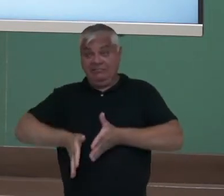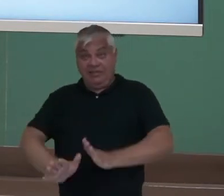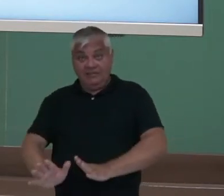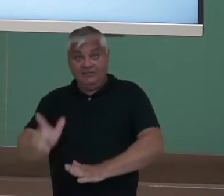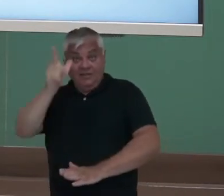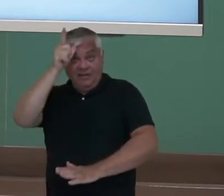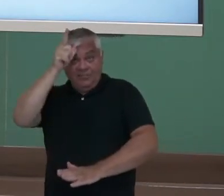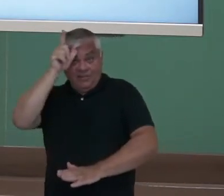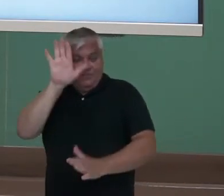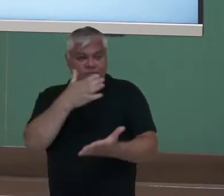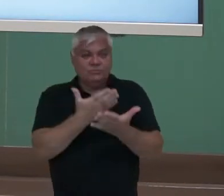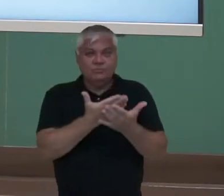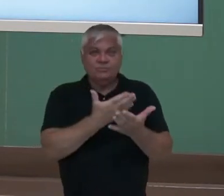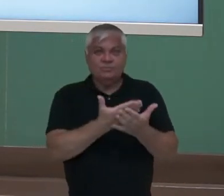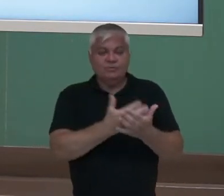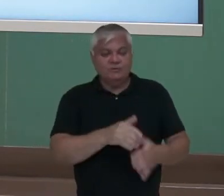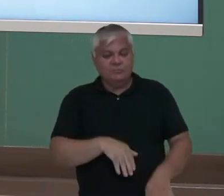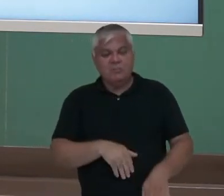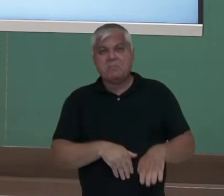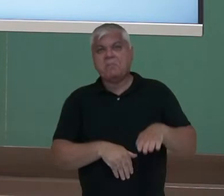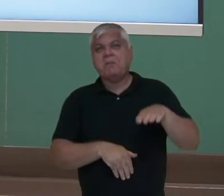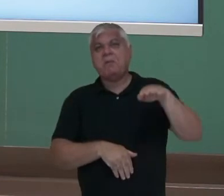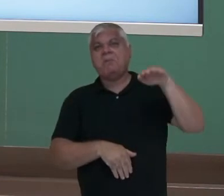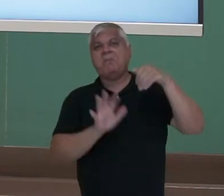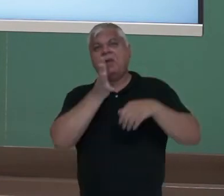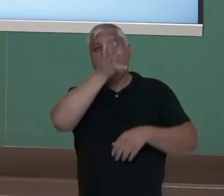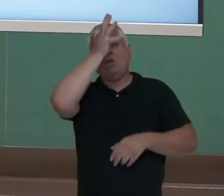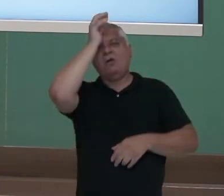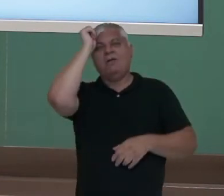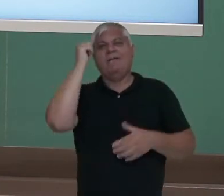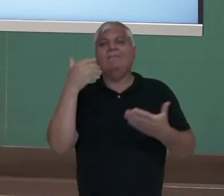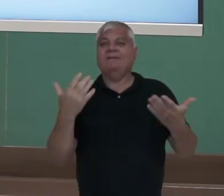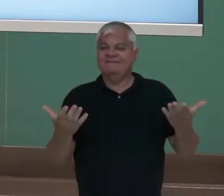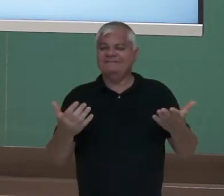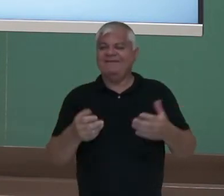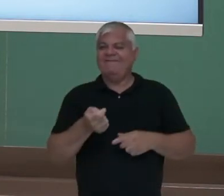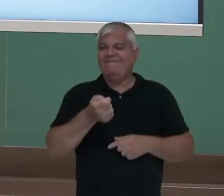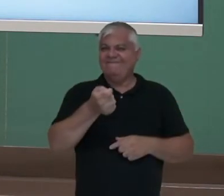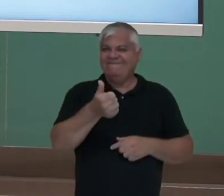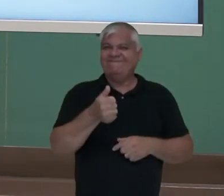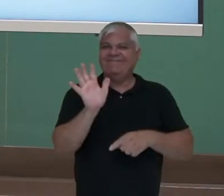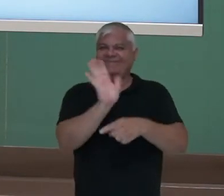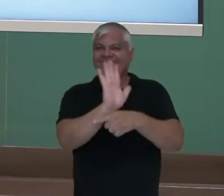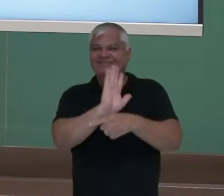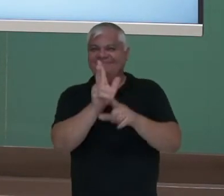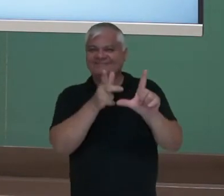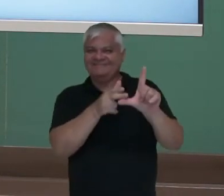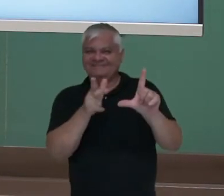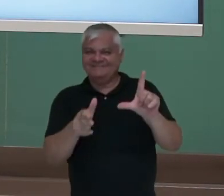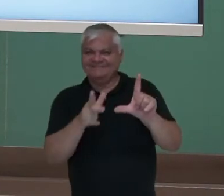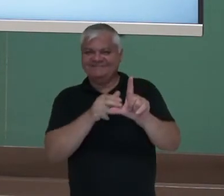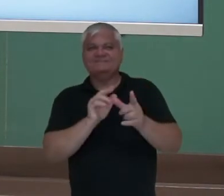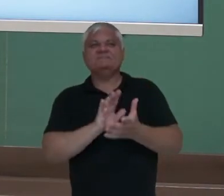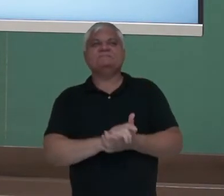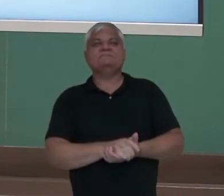mas ele estudou e se formou em Roma, não é? Então fica aí a dica da série para que vocês possam assistir,